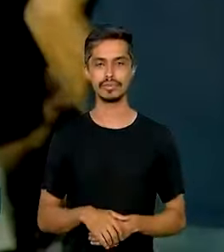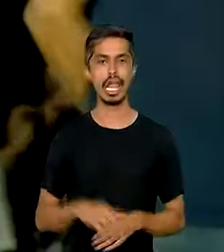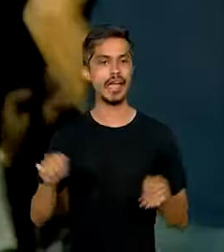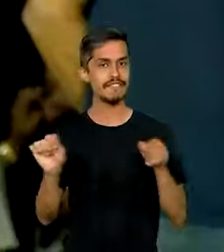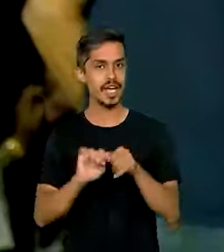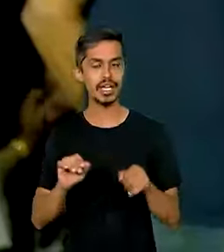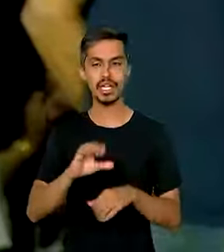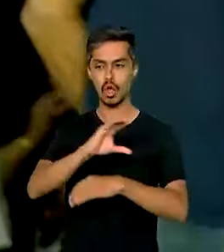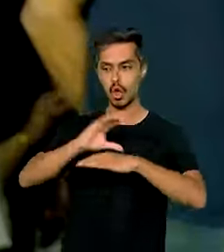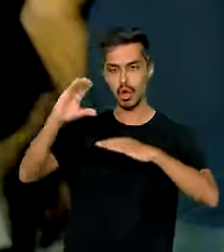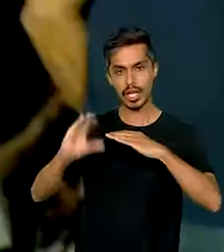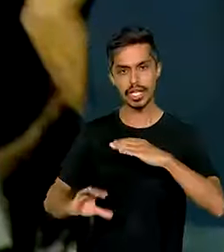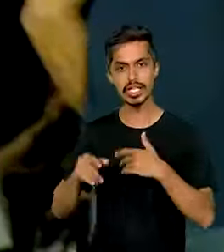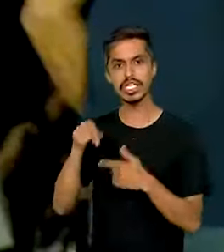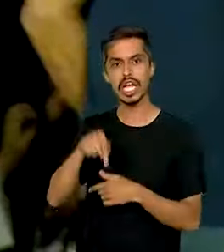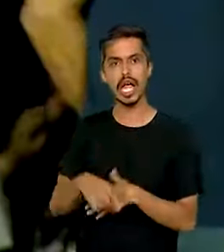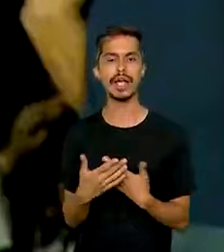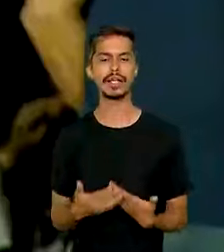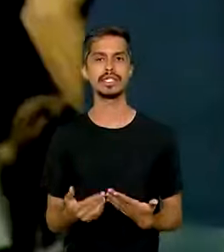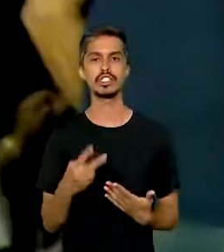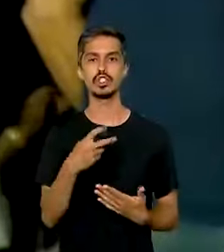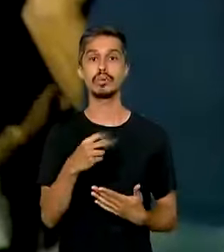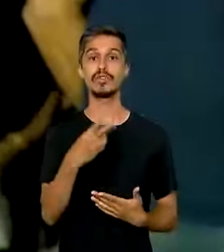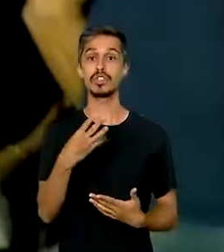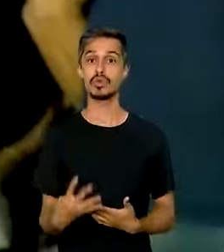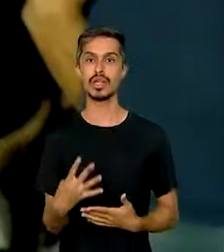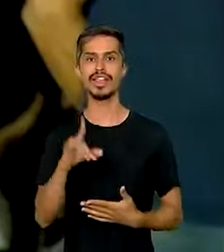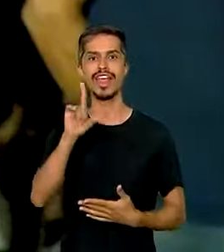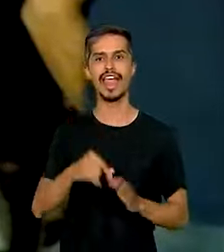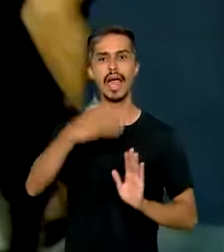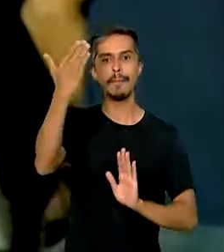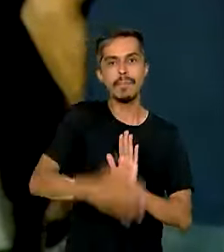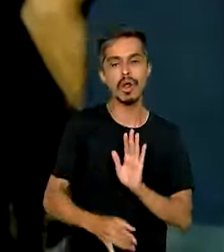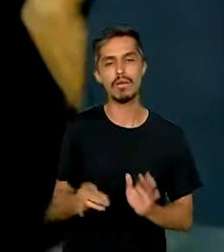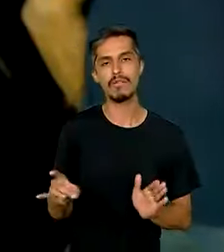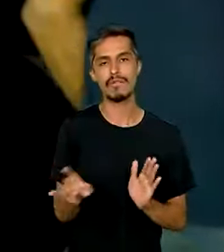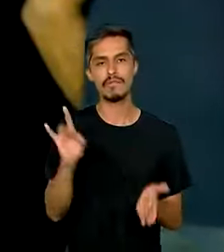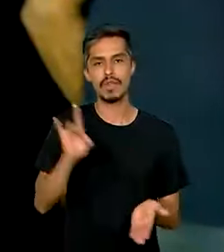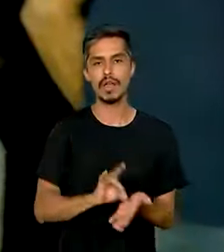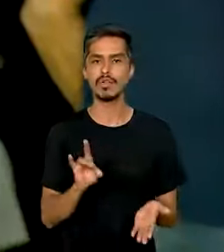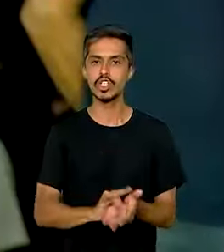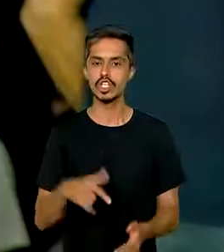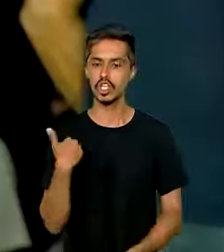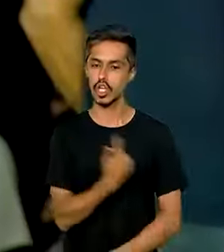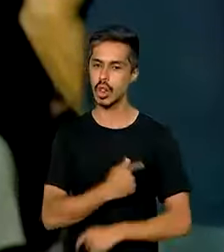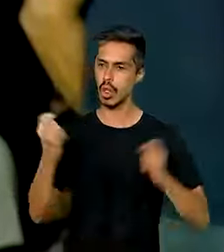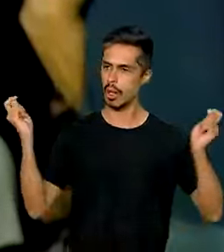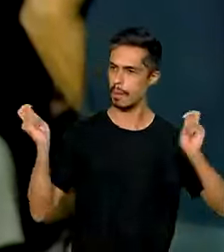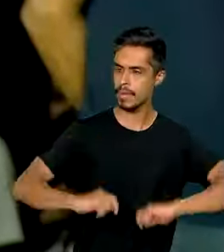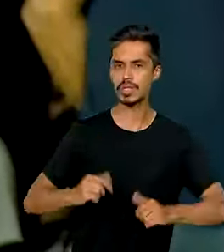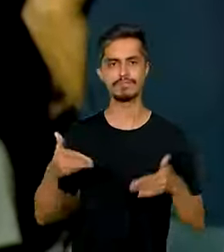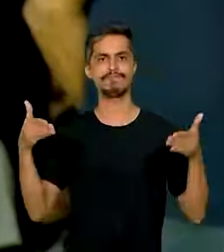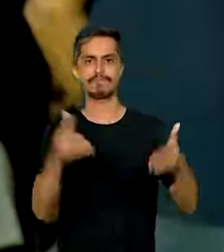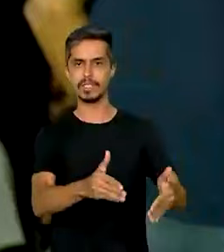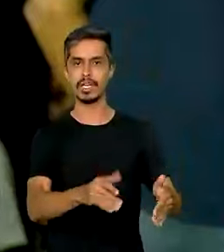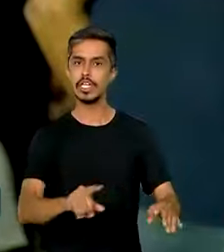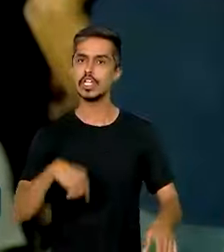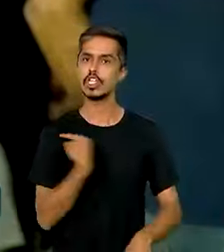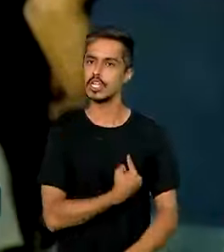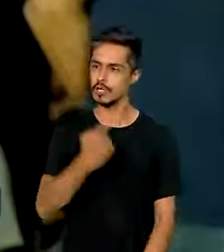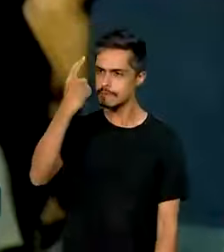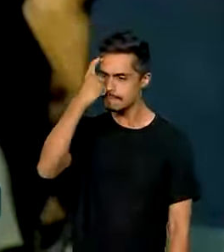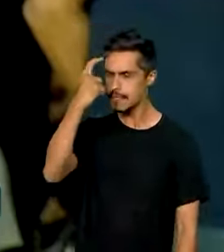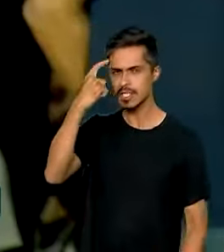Conferência Nacional de Educação 2024 é a prova viva de como nós podemos participar e